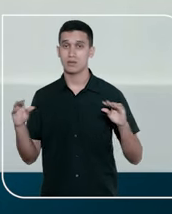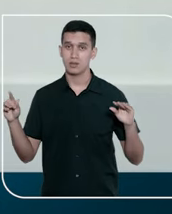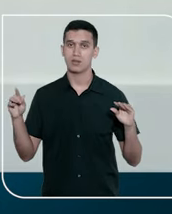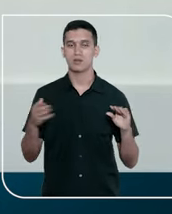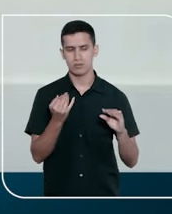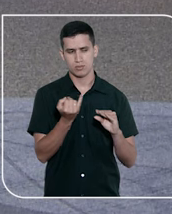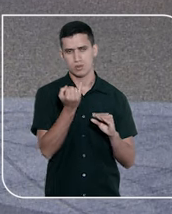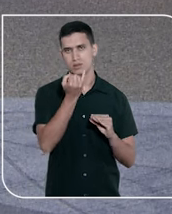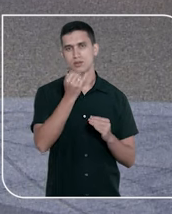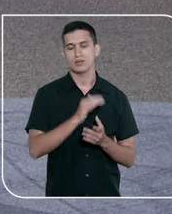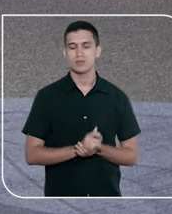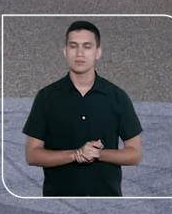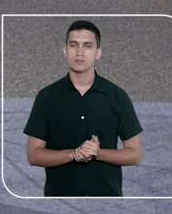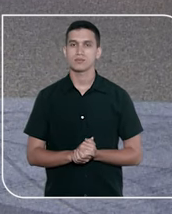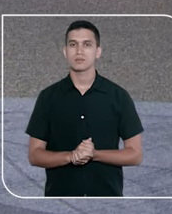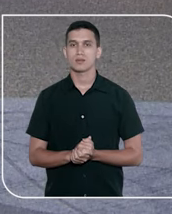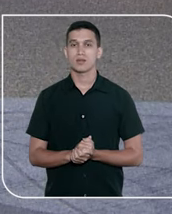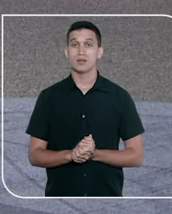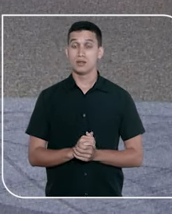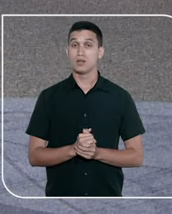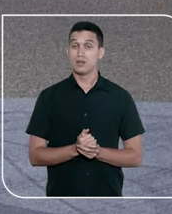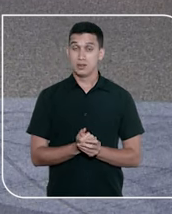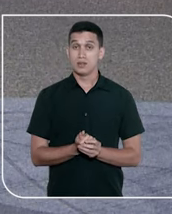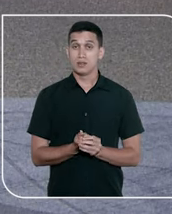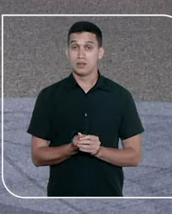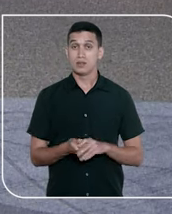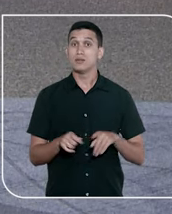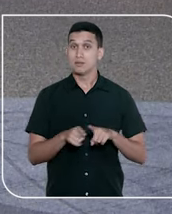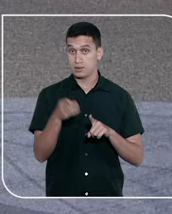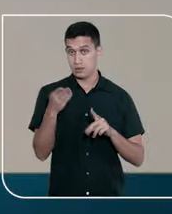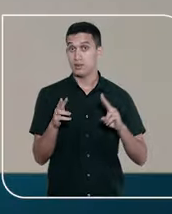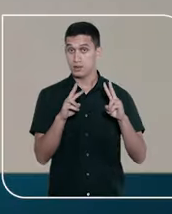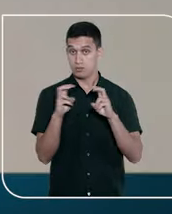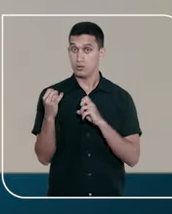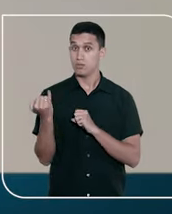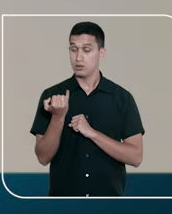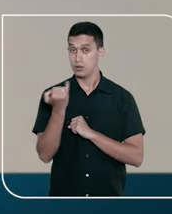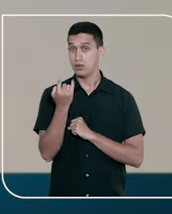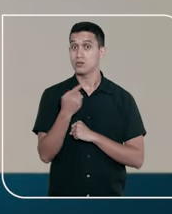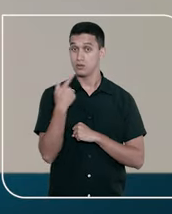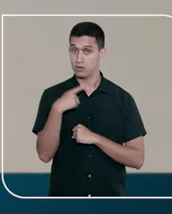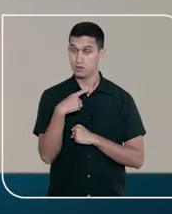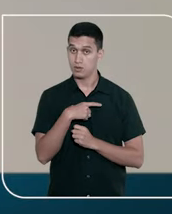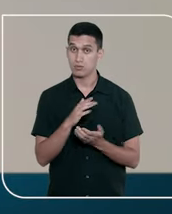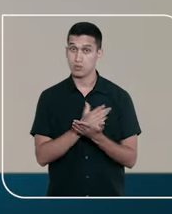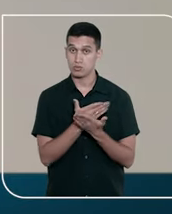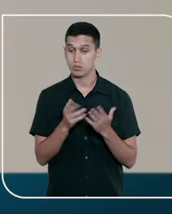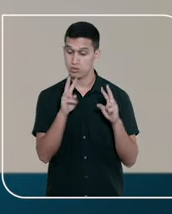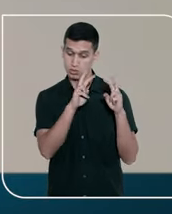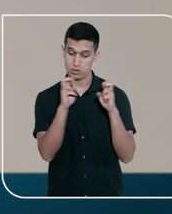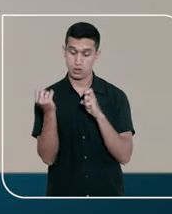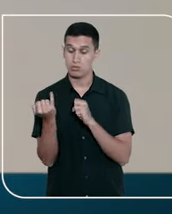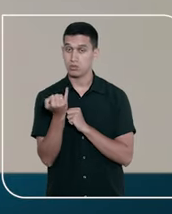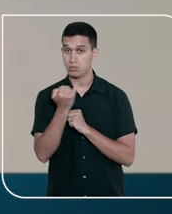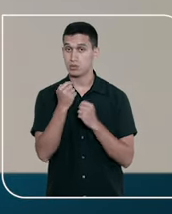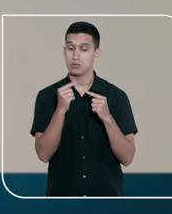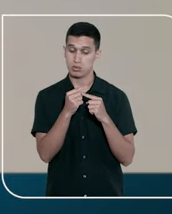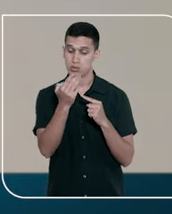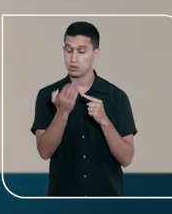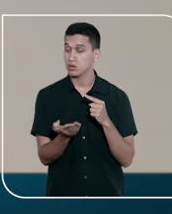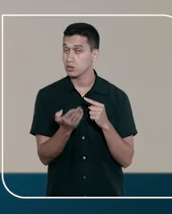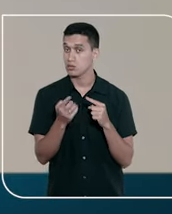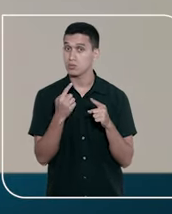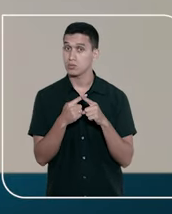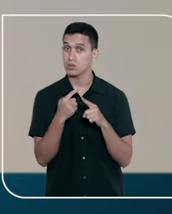operação aérea. Uhum. Inclusive, esse tema é importante, nós tivemos questões aí ultimamente em relação a isso,